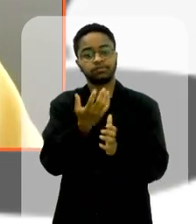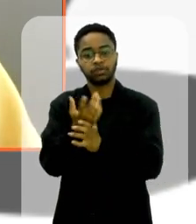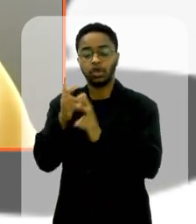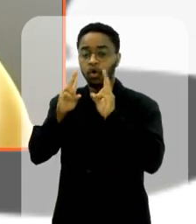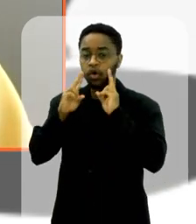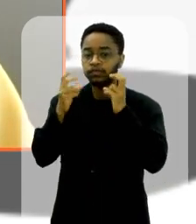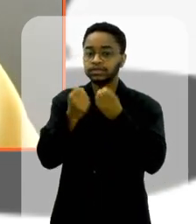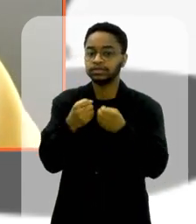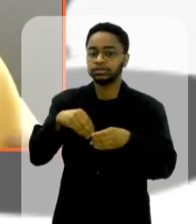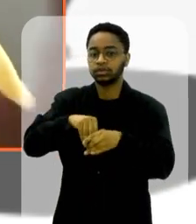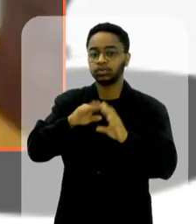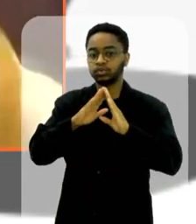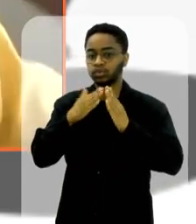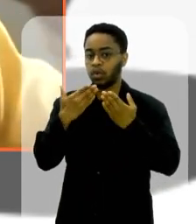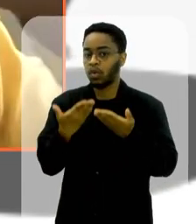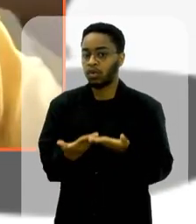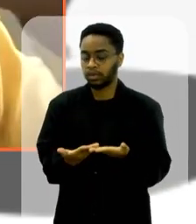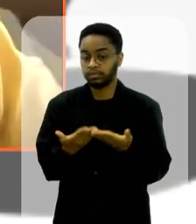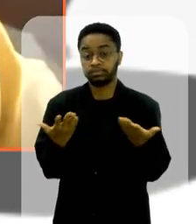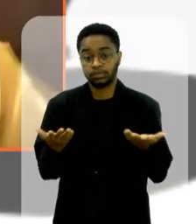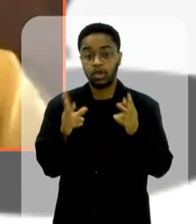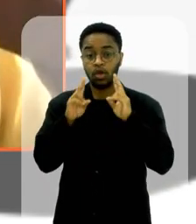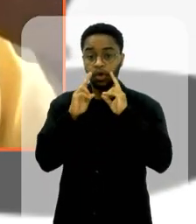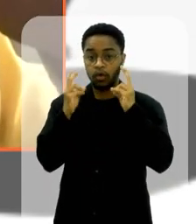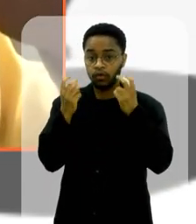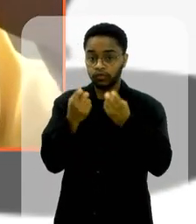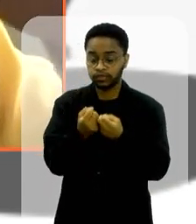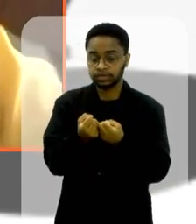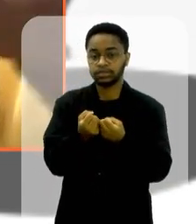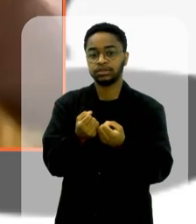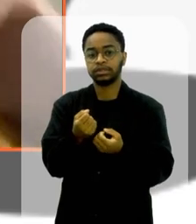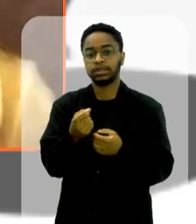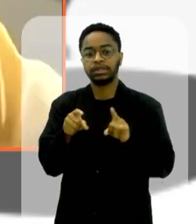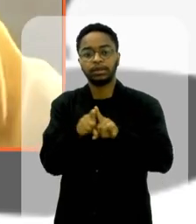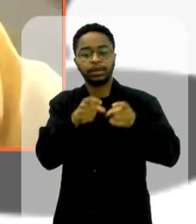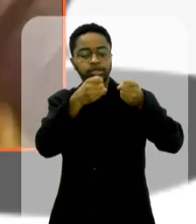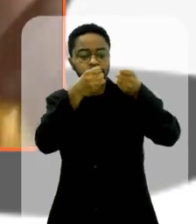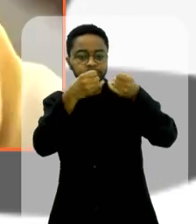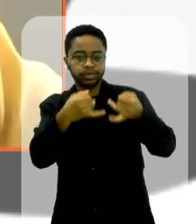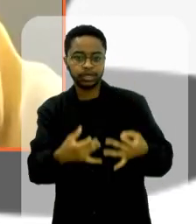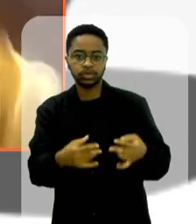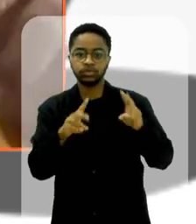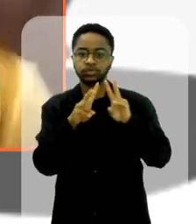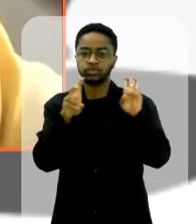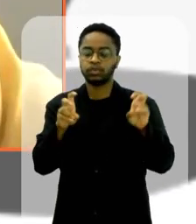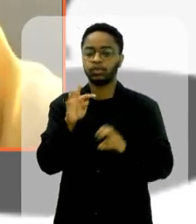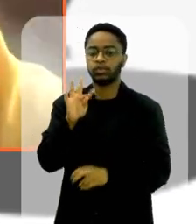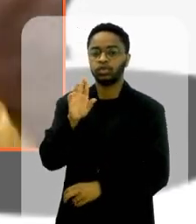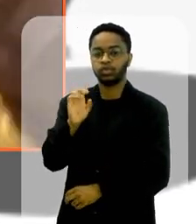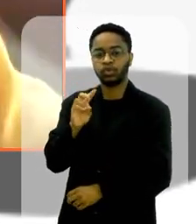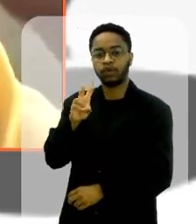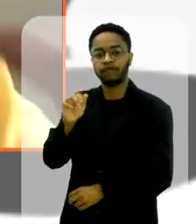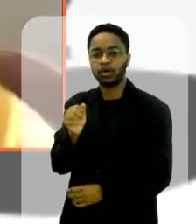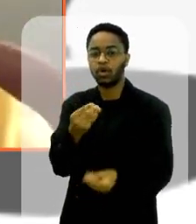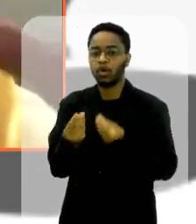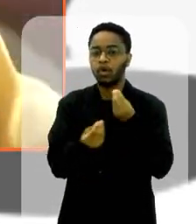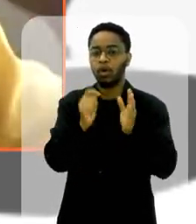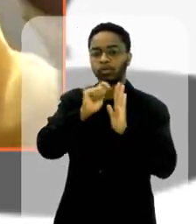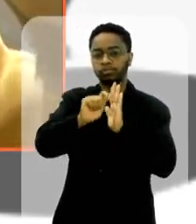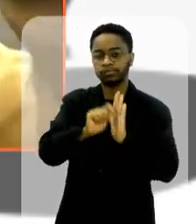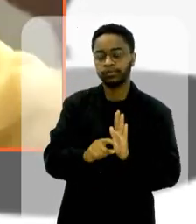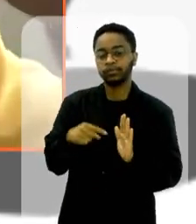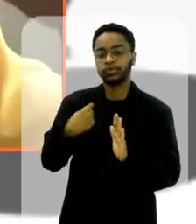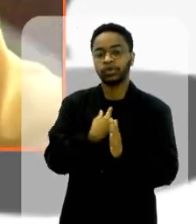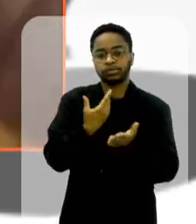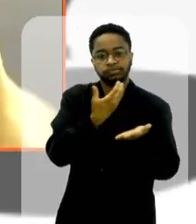várias oficinas na escola. E essas oficinas, essas explicações sobre a trova, como fazer trova,